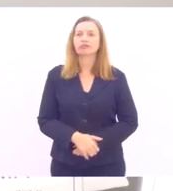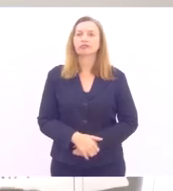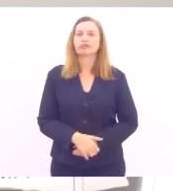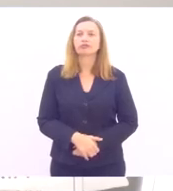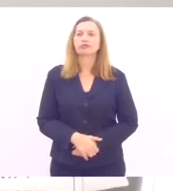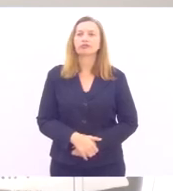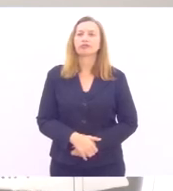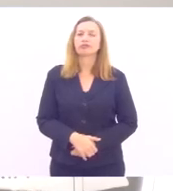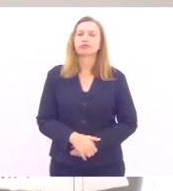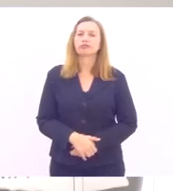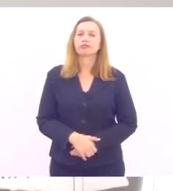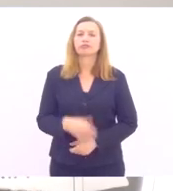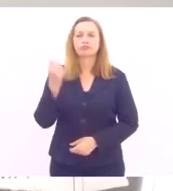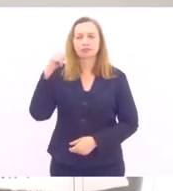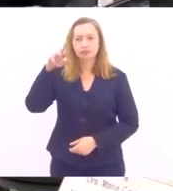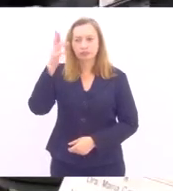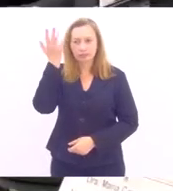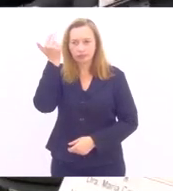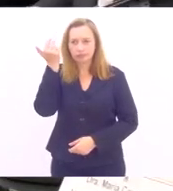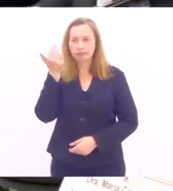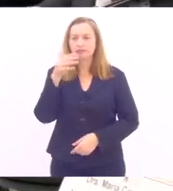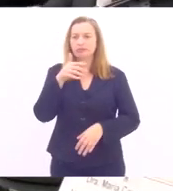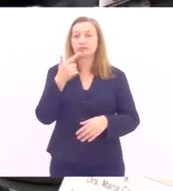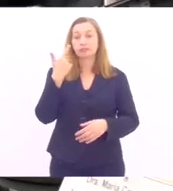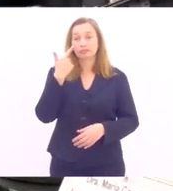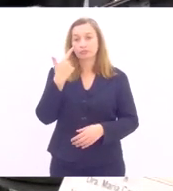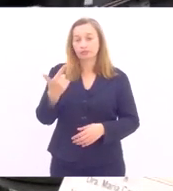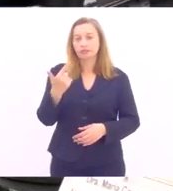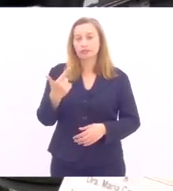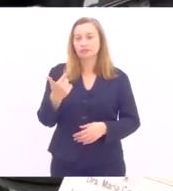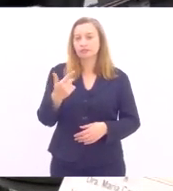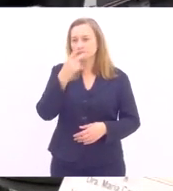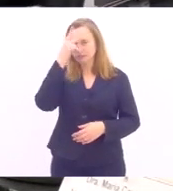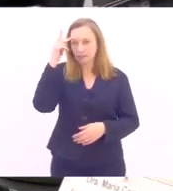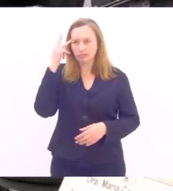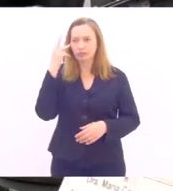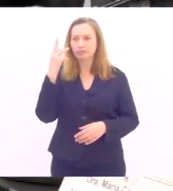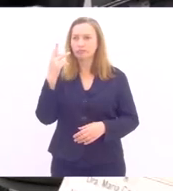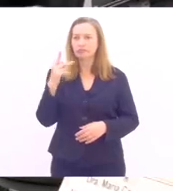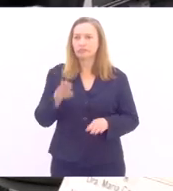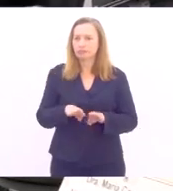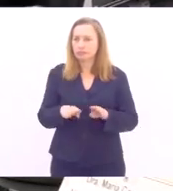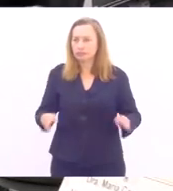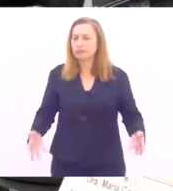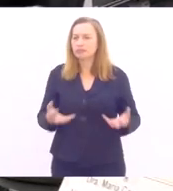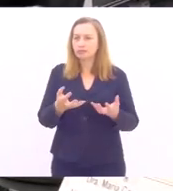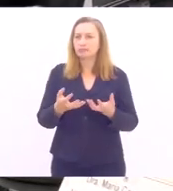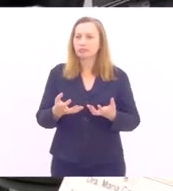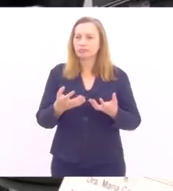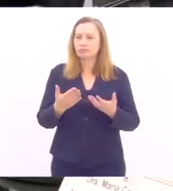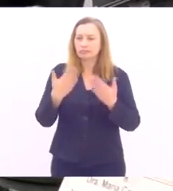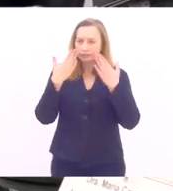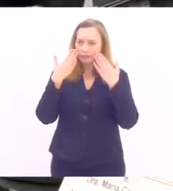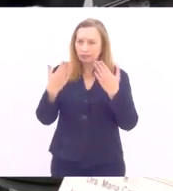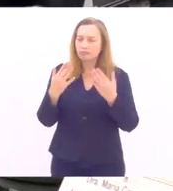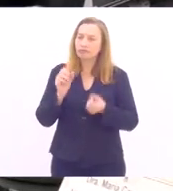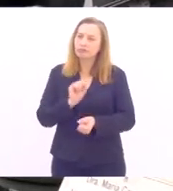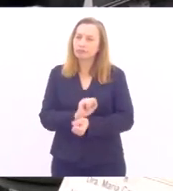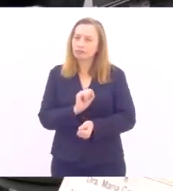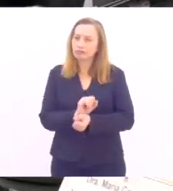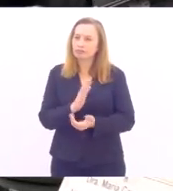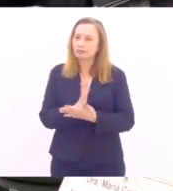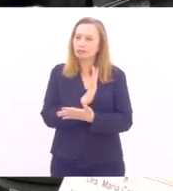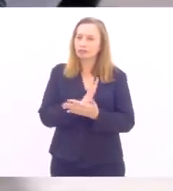Bom, Eliomar, agora cabe a gente perguntar às pessoas da mesa se querem fazer agora a sua apresentação ou se querem esperar